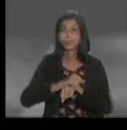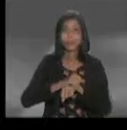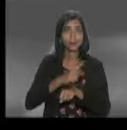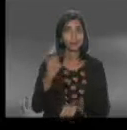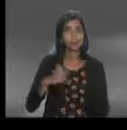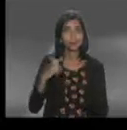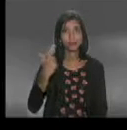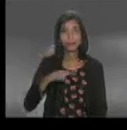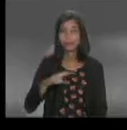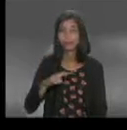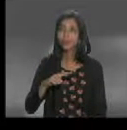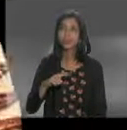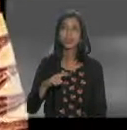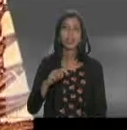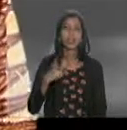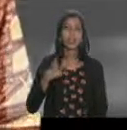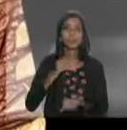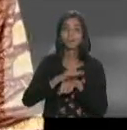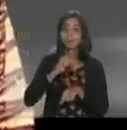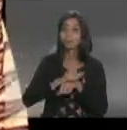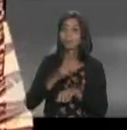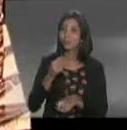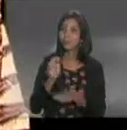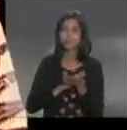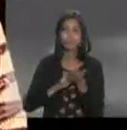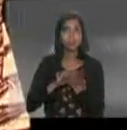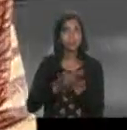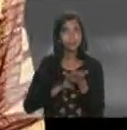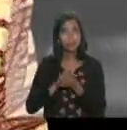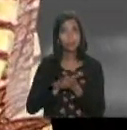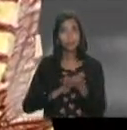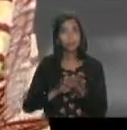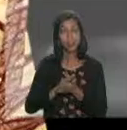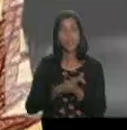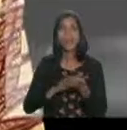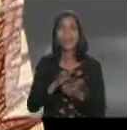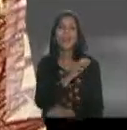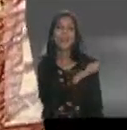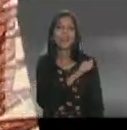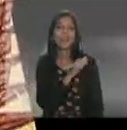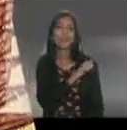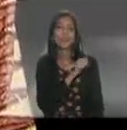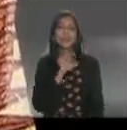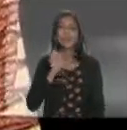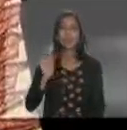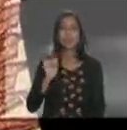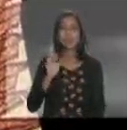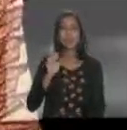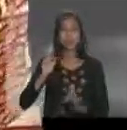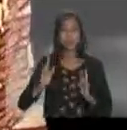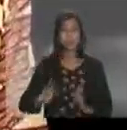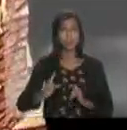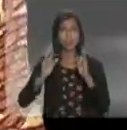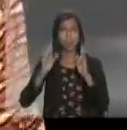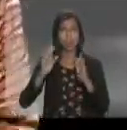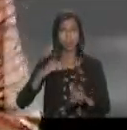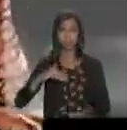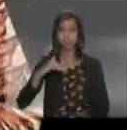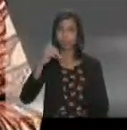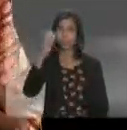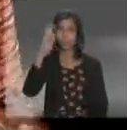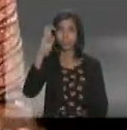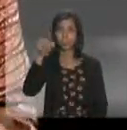ainda é uma grana. E eu estava completamente duro. Eu até falo para meus alunos que se me jogassem do 15º andar, eu